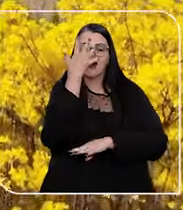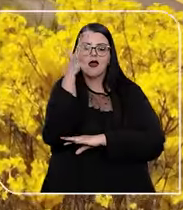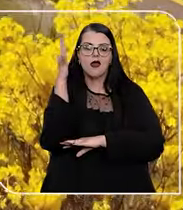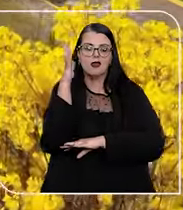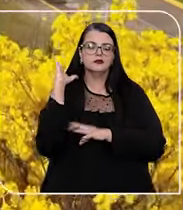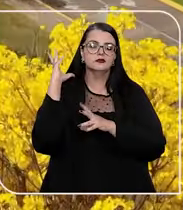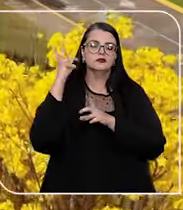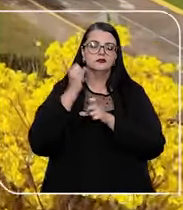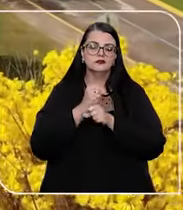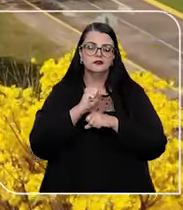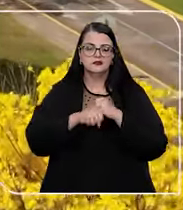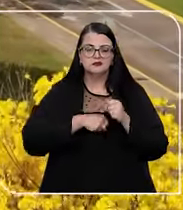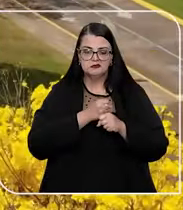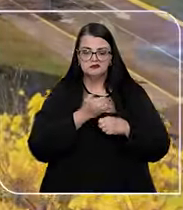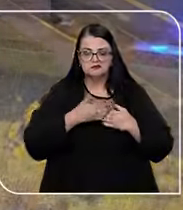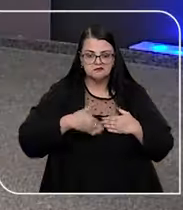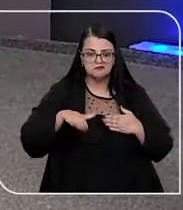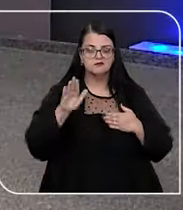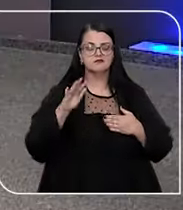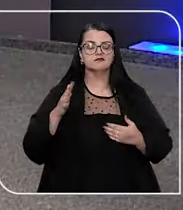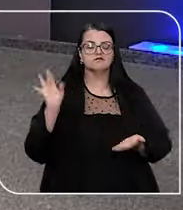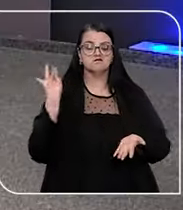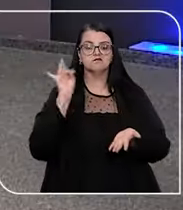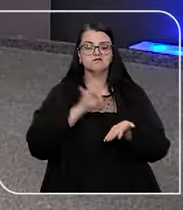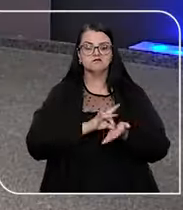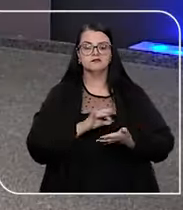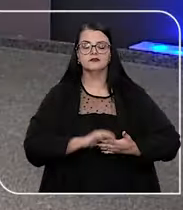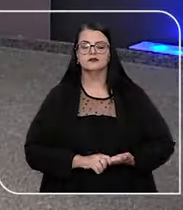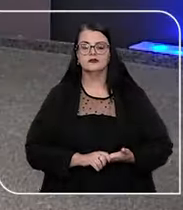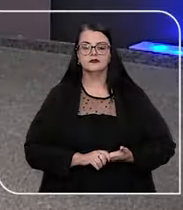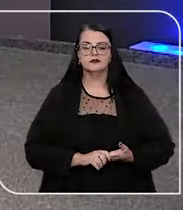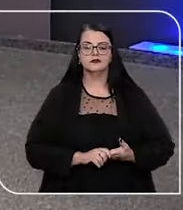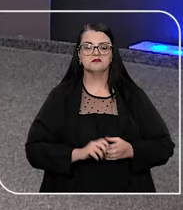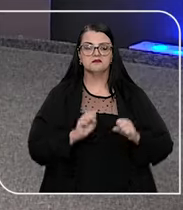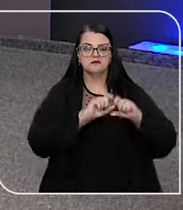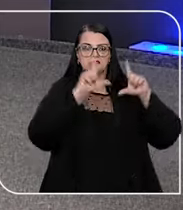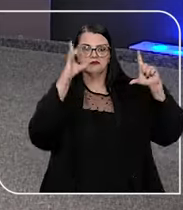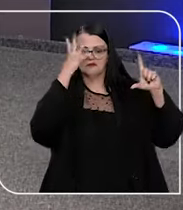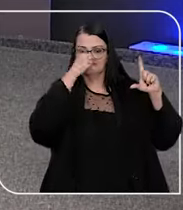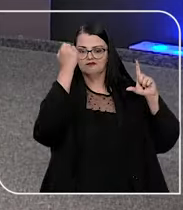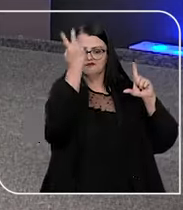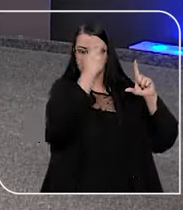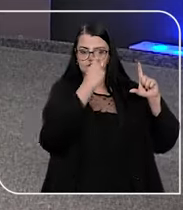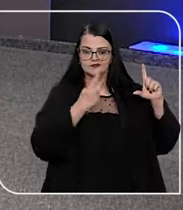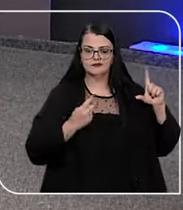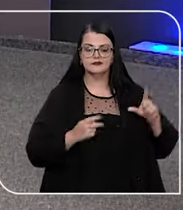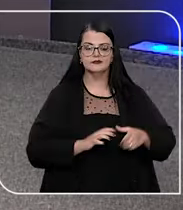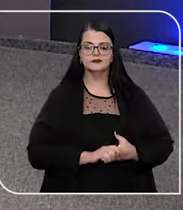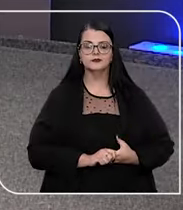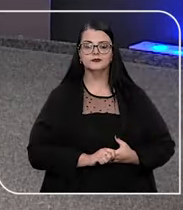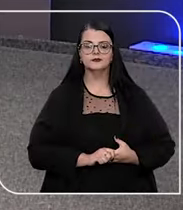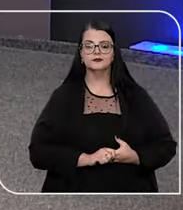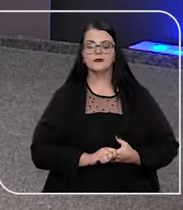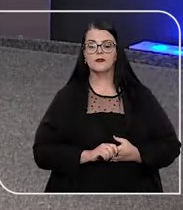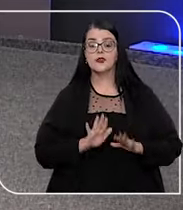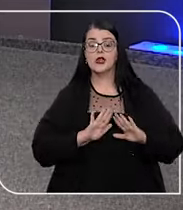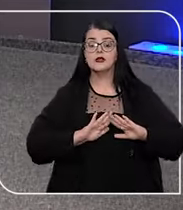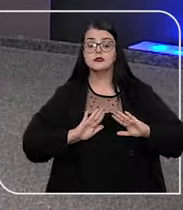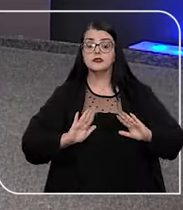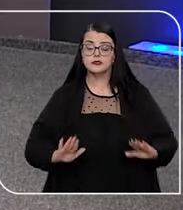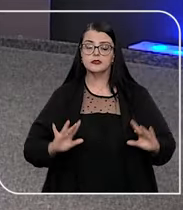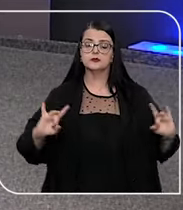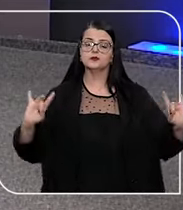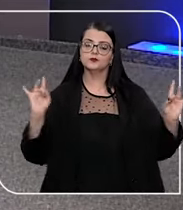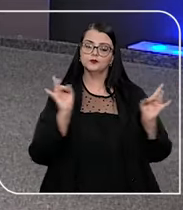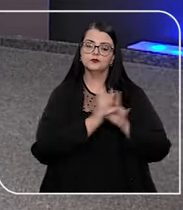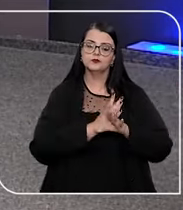dessa árvore ao longo do ano realmente é uma verdadeira obra prima da mãe natureza e